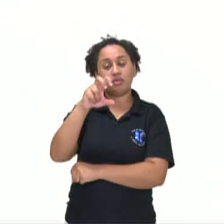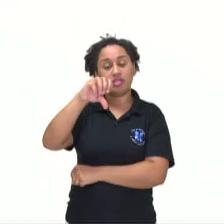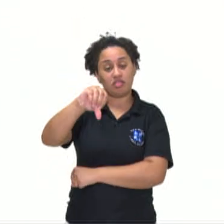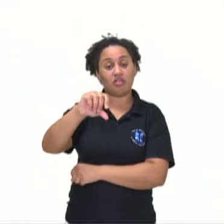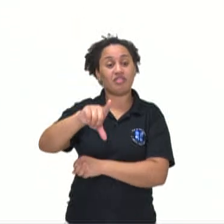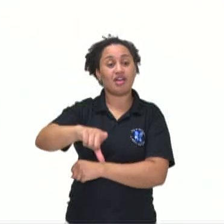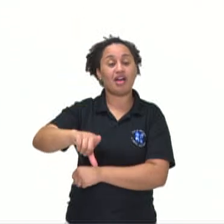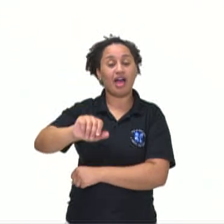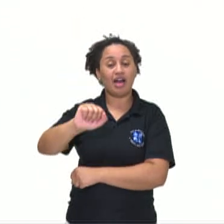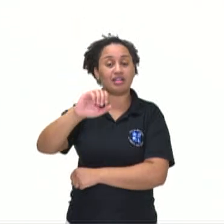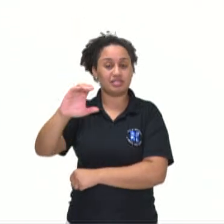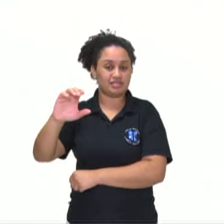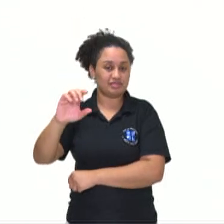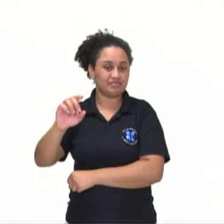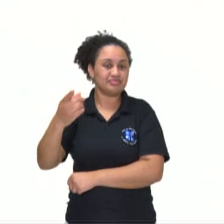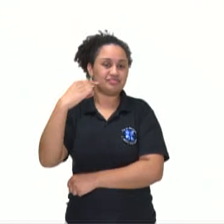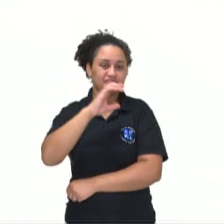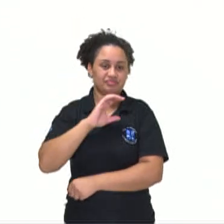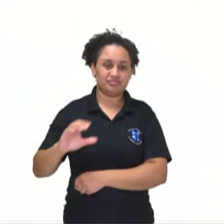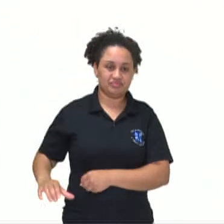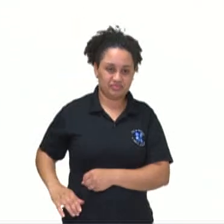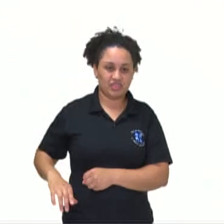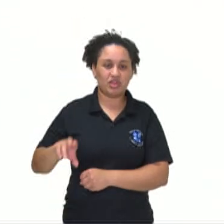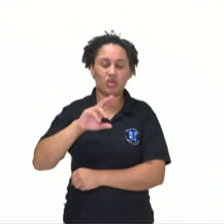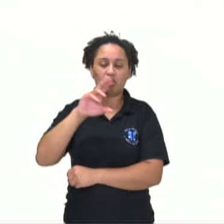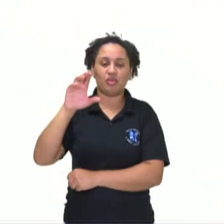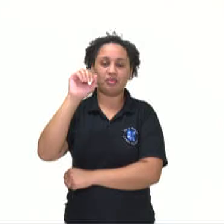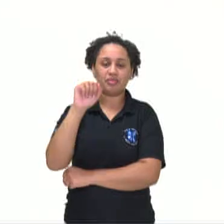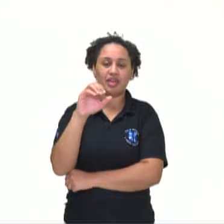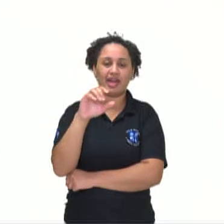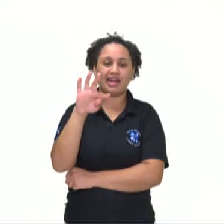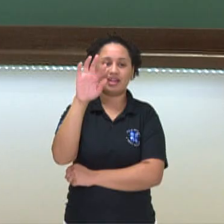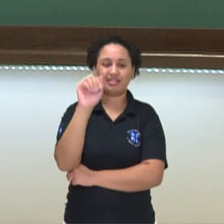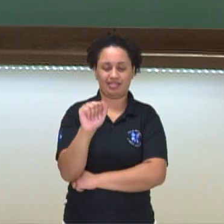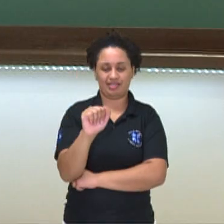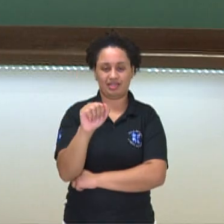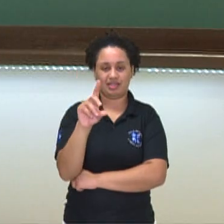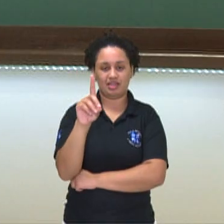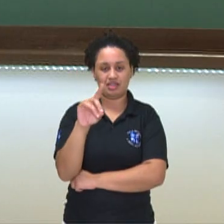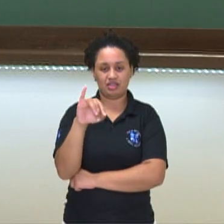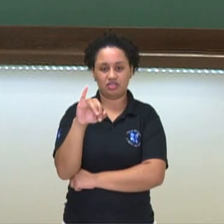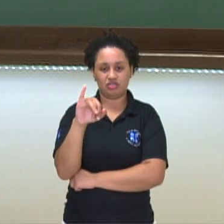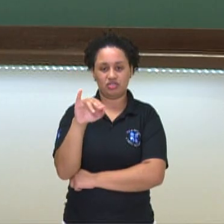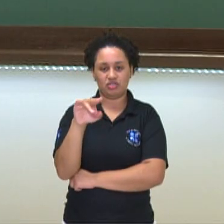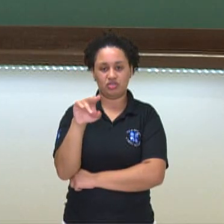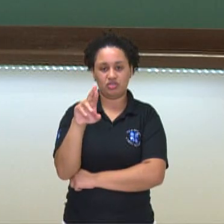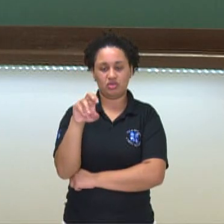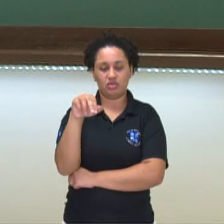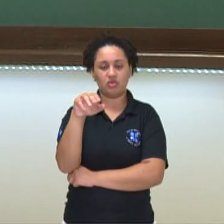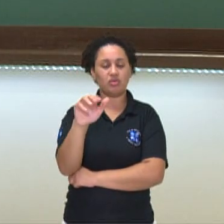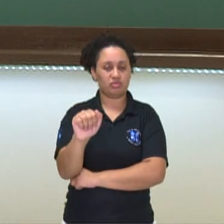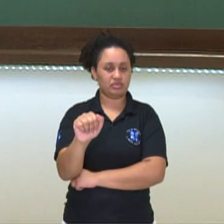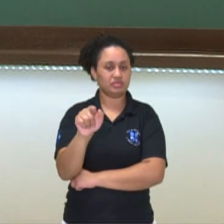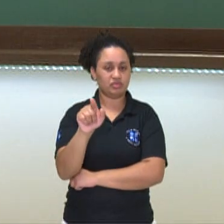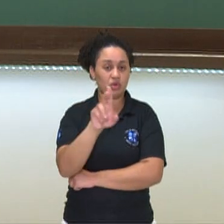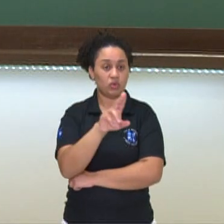e chamava-se Acta Diurna. Então, essa acta